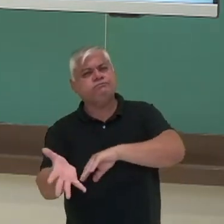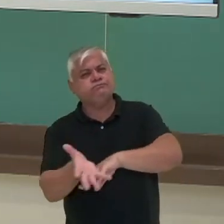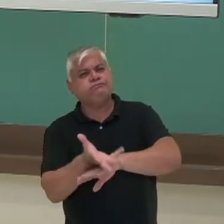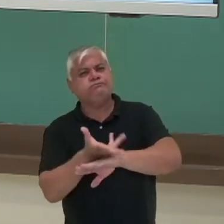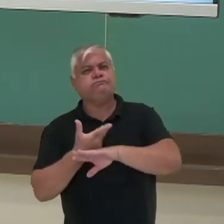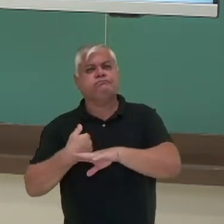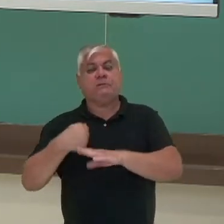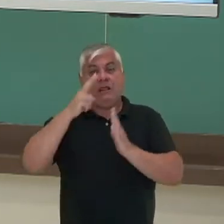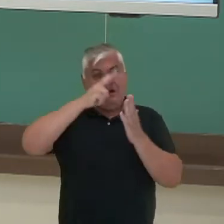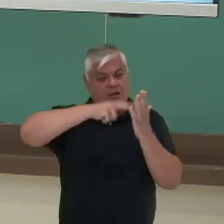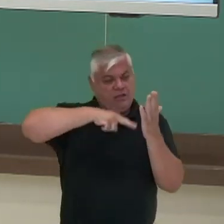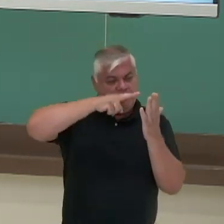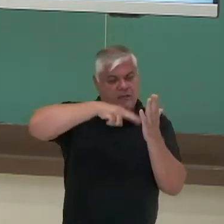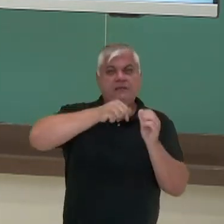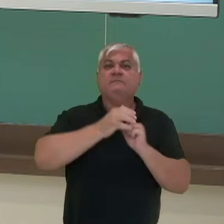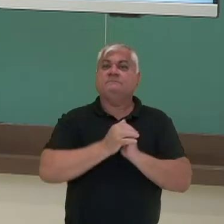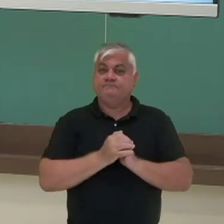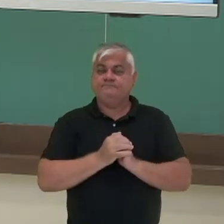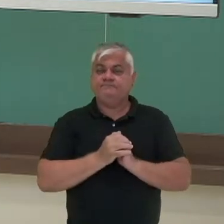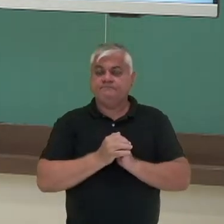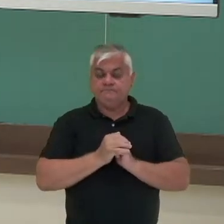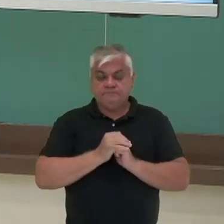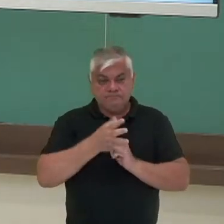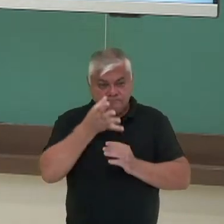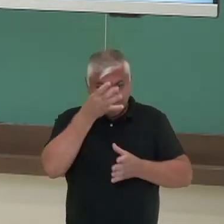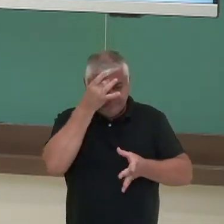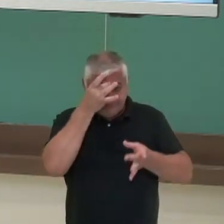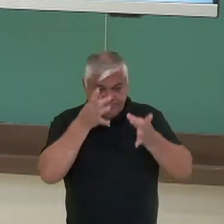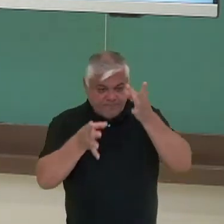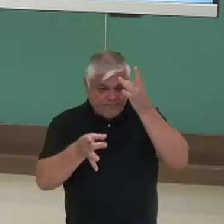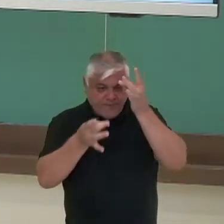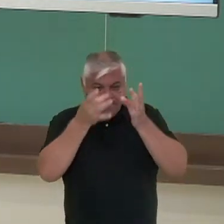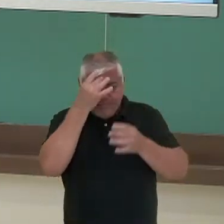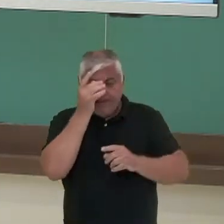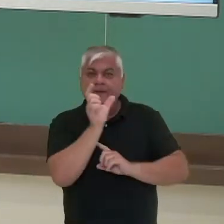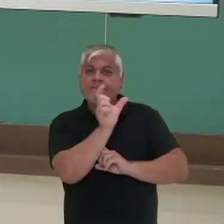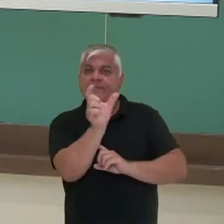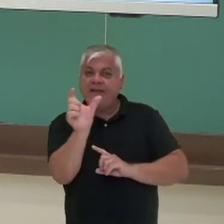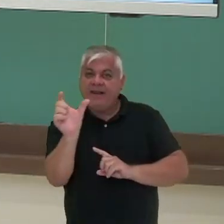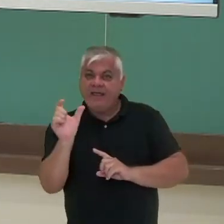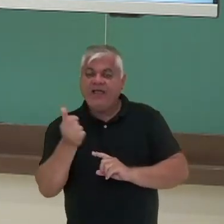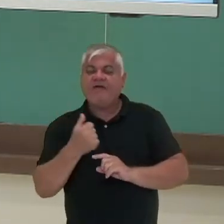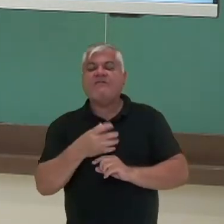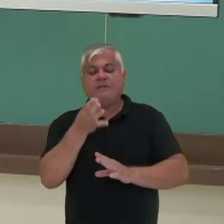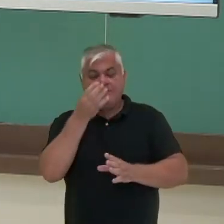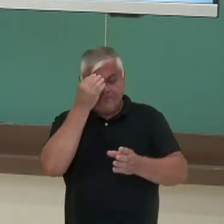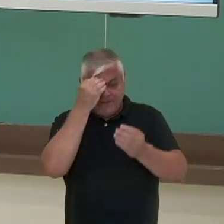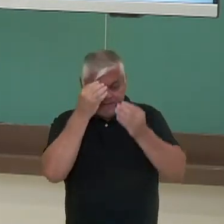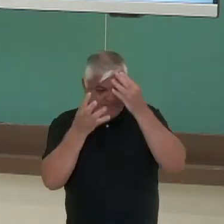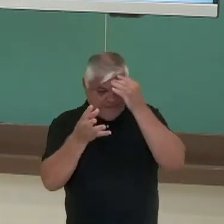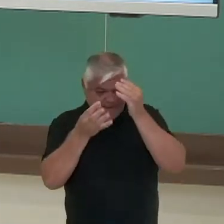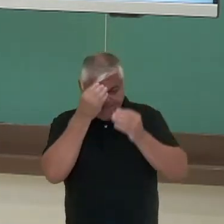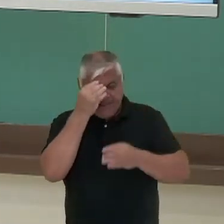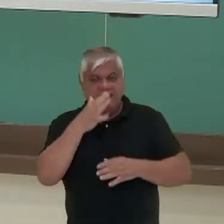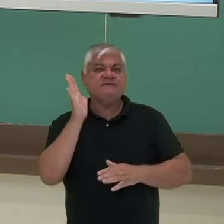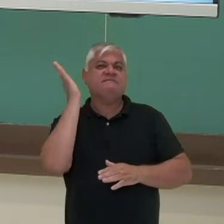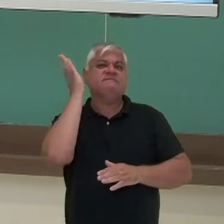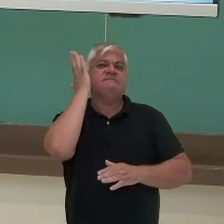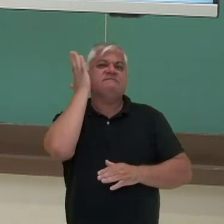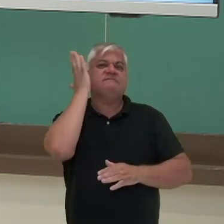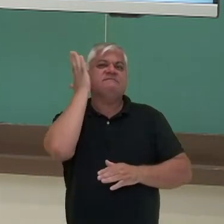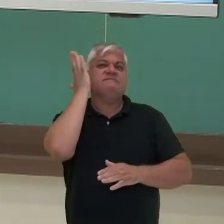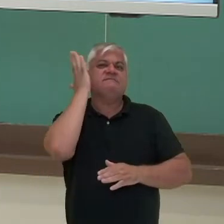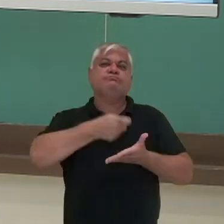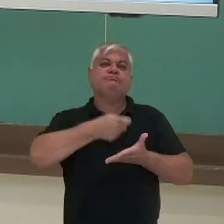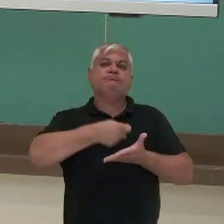leitura, né? Vamos memorizando muitas dessas palavras e ao memorizar nós já sabemos como escrever,